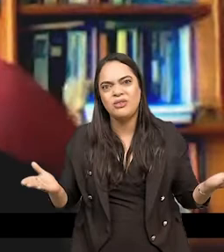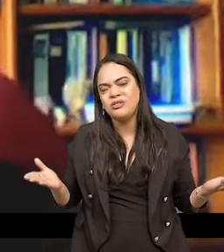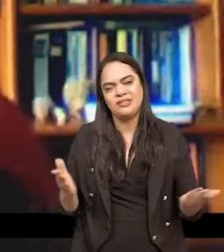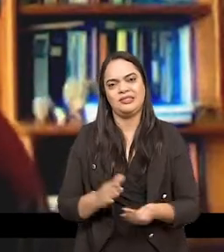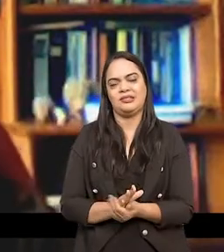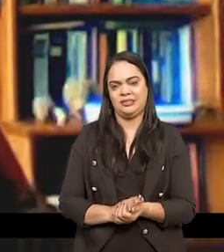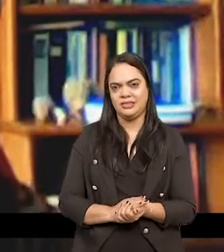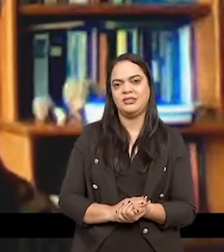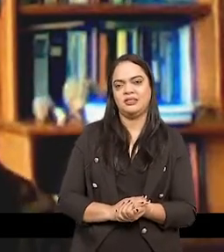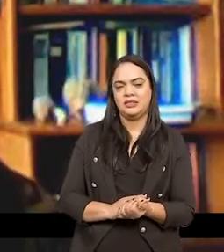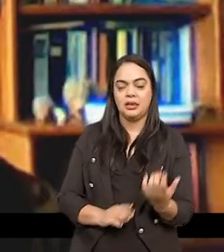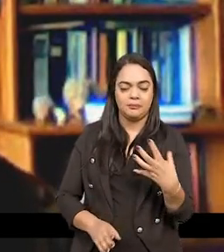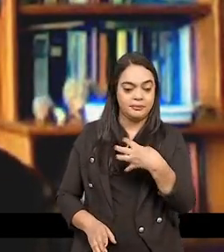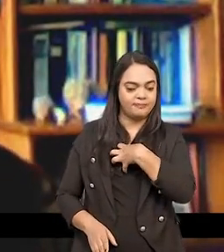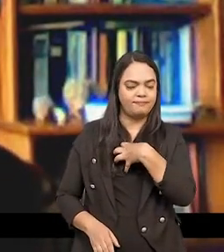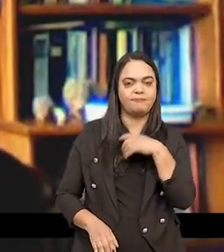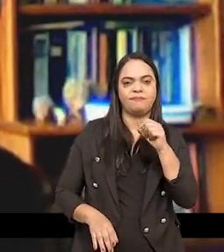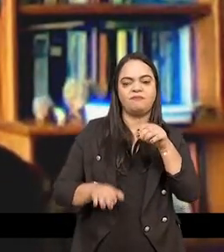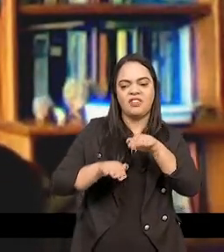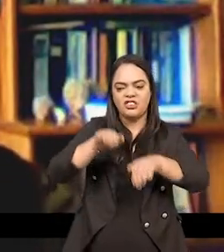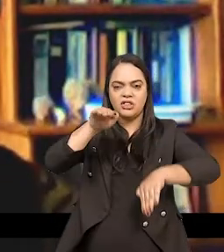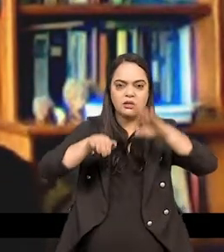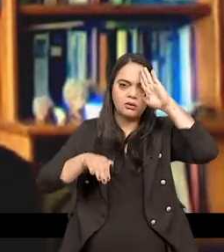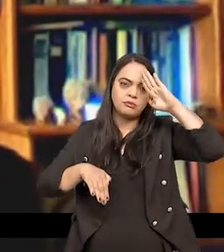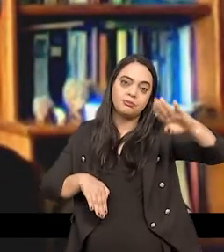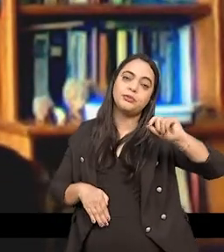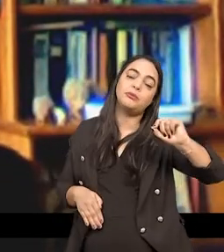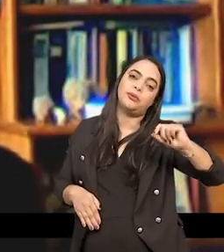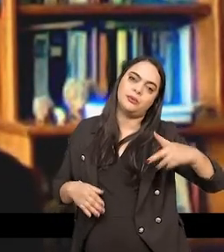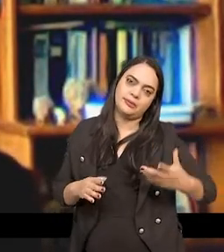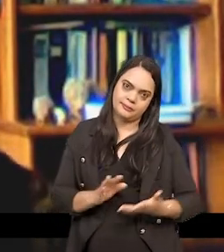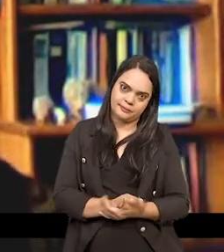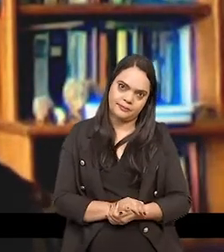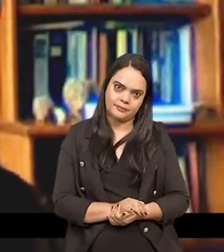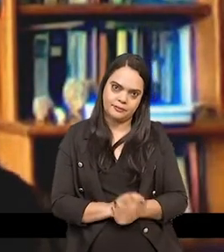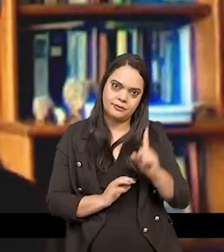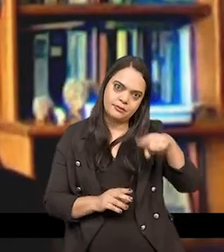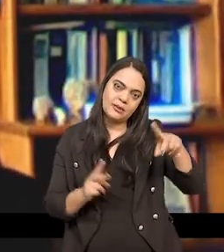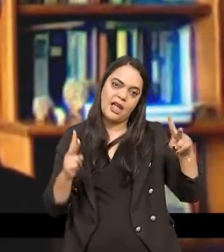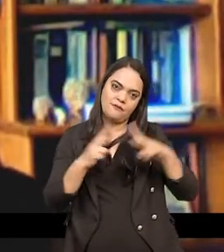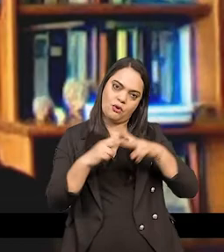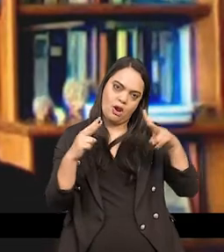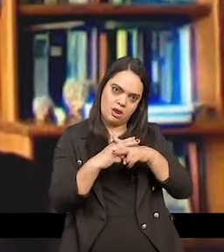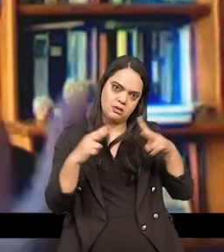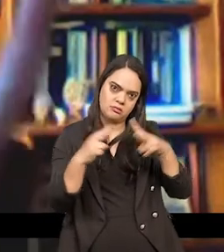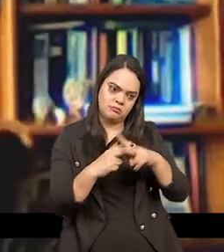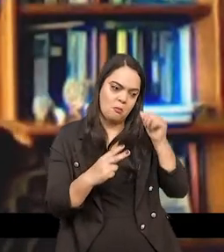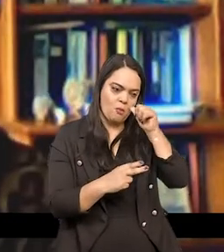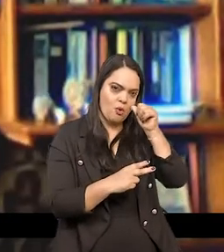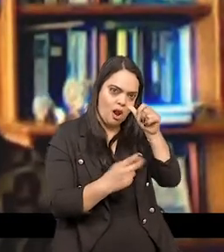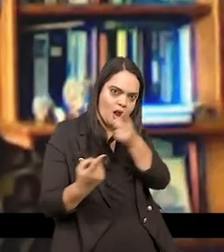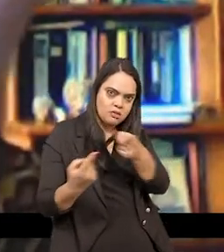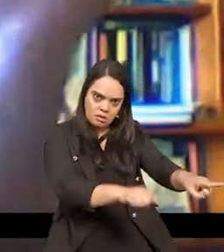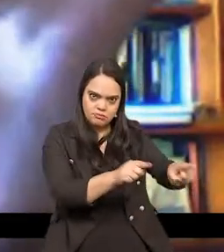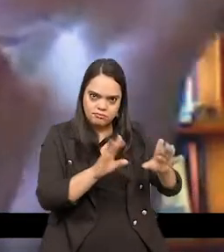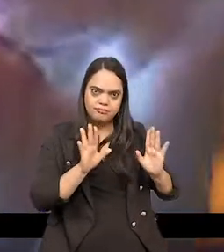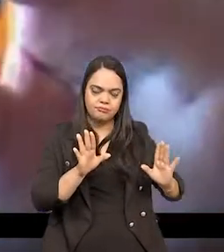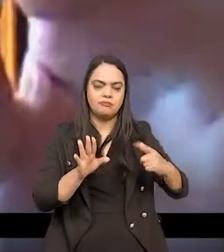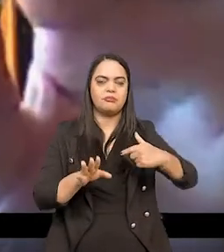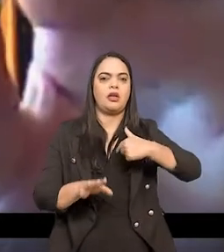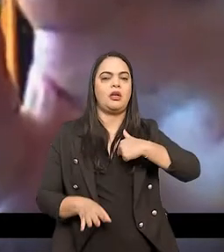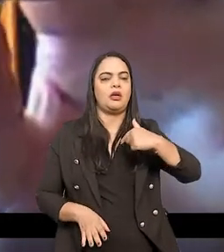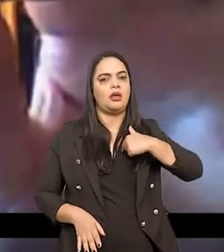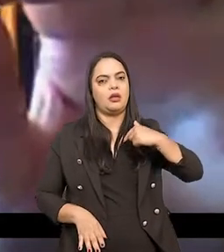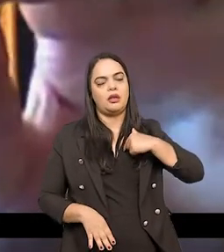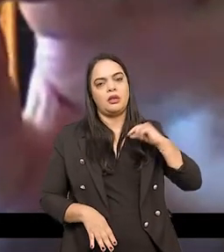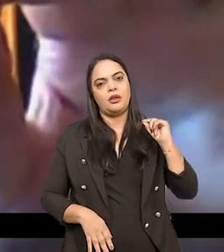a mais cruel desigualdade de todas, é a violência contra a mulher, e eu passo um fio do tempo,